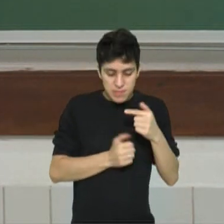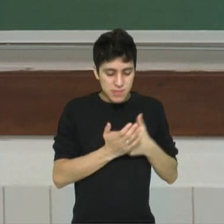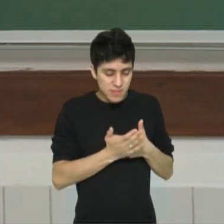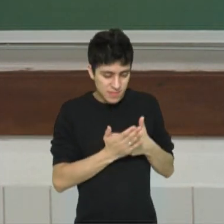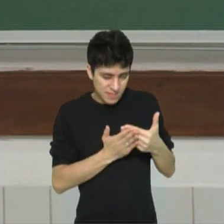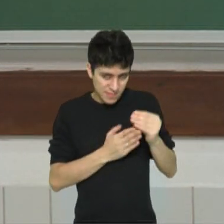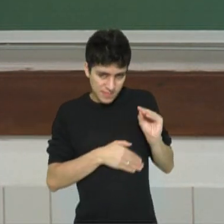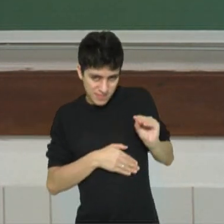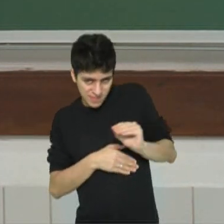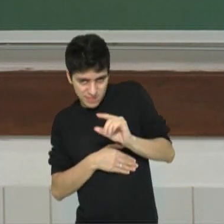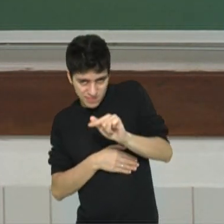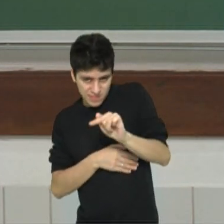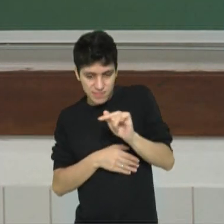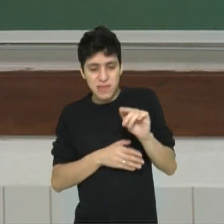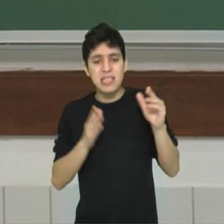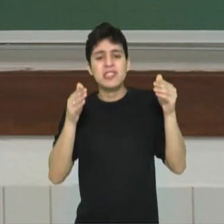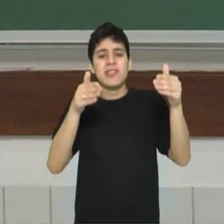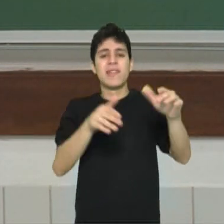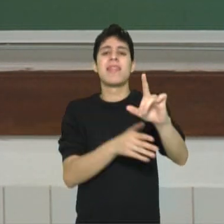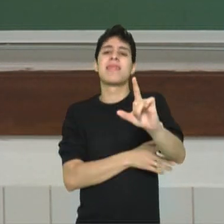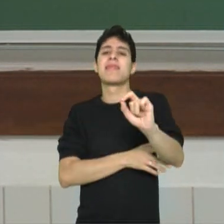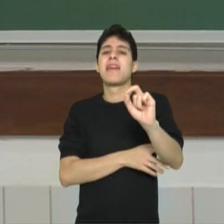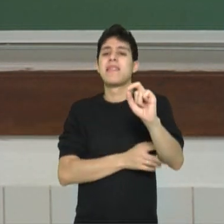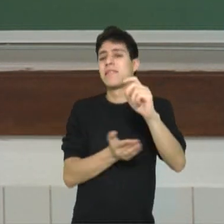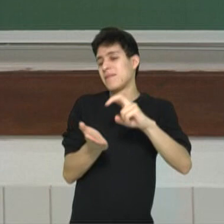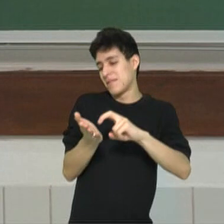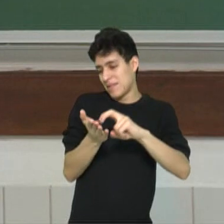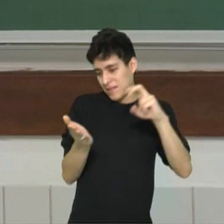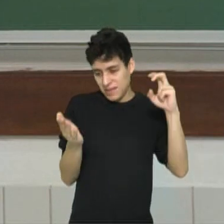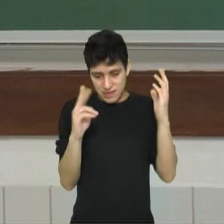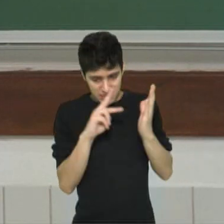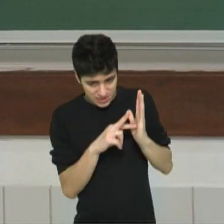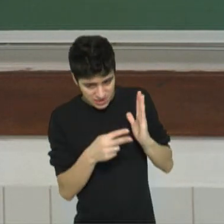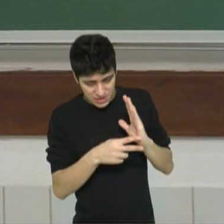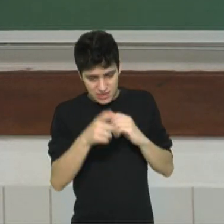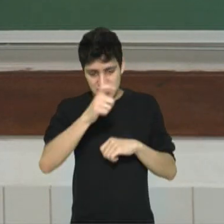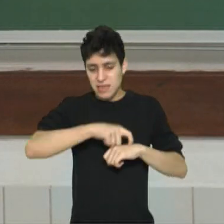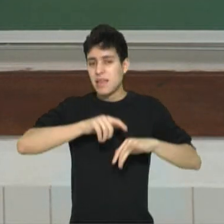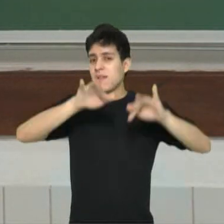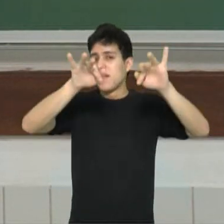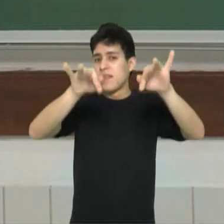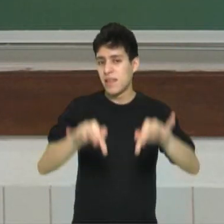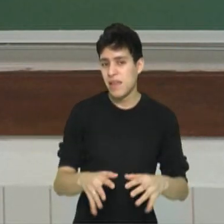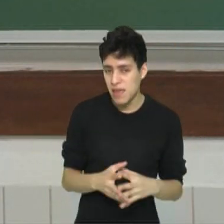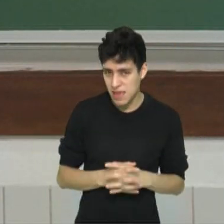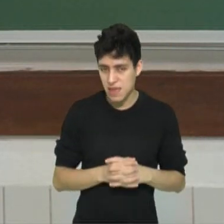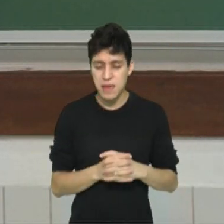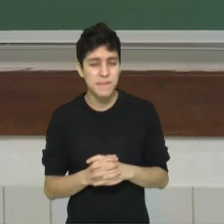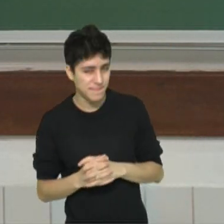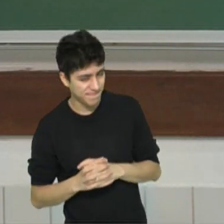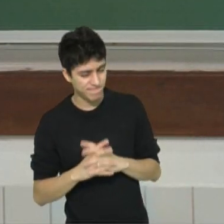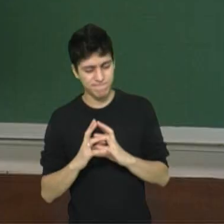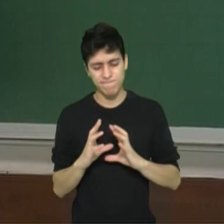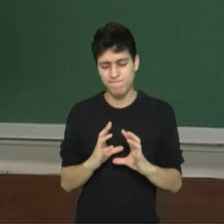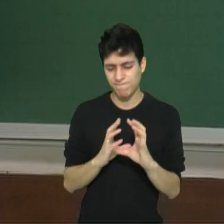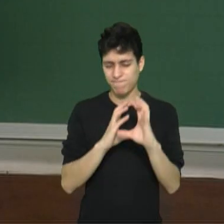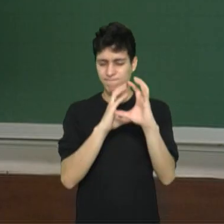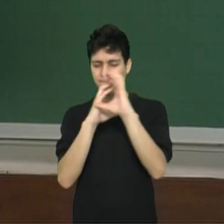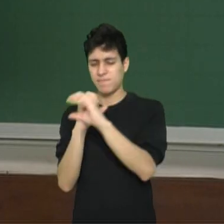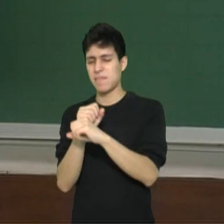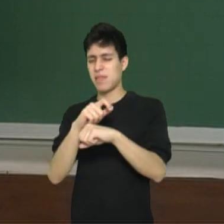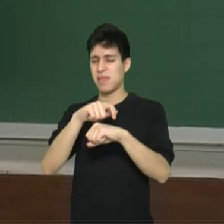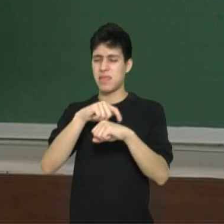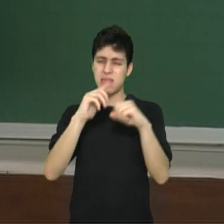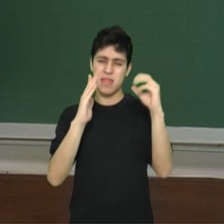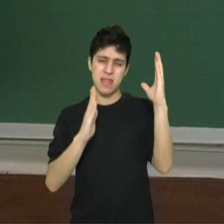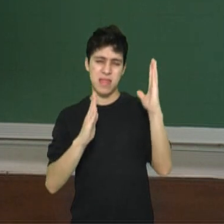inicial, ele chegou às 10 da manhã, então esse é o seu tempo final. O que, que a gente faz para calcular o intervalo de